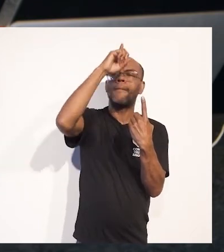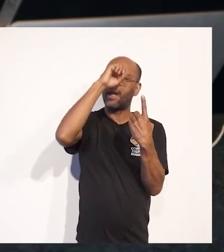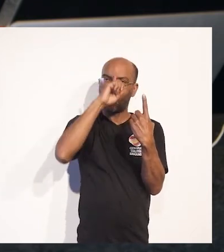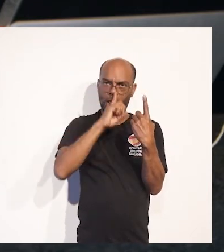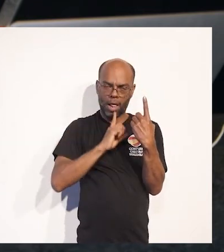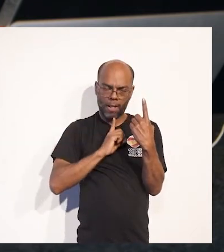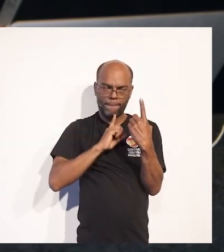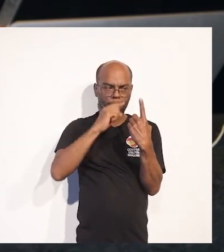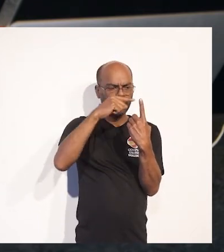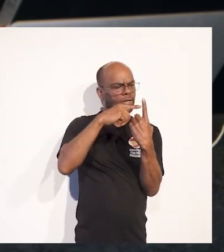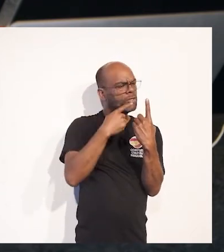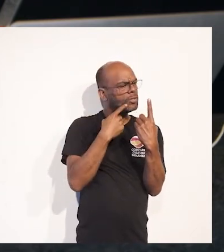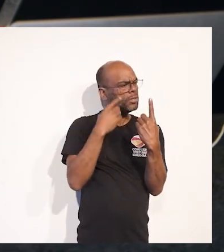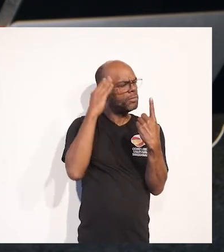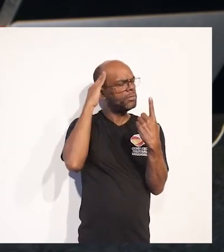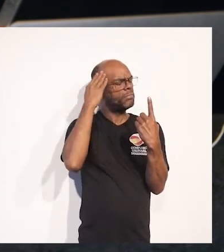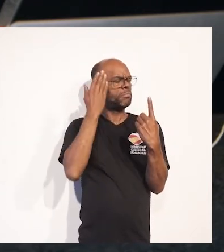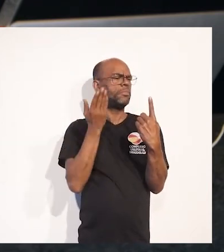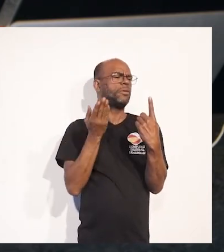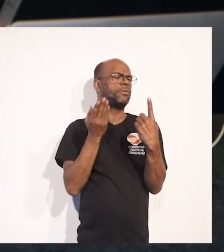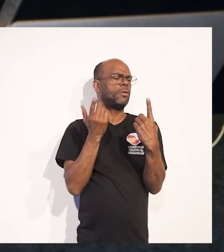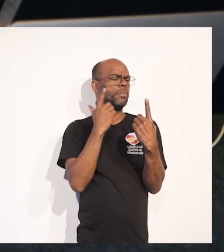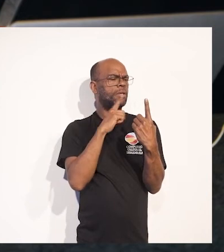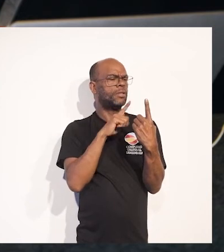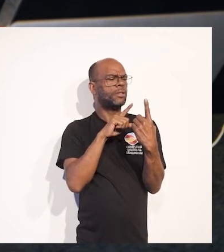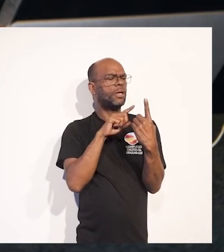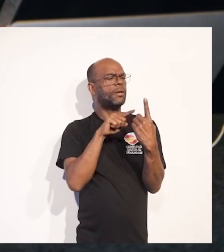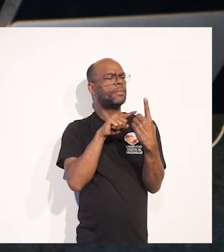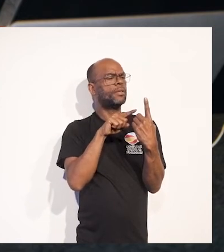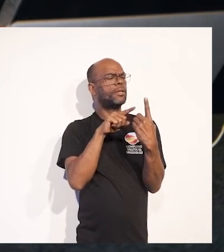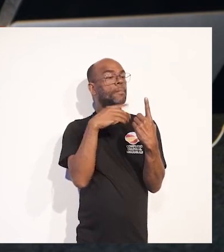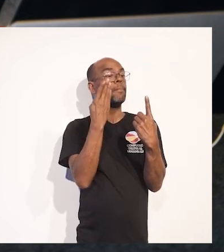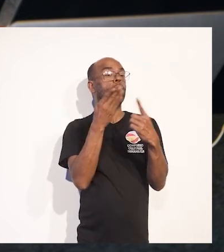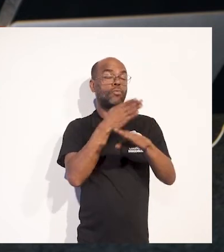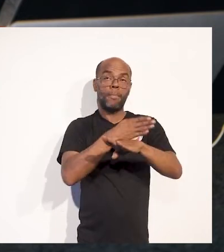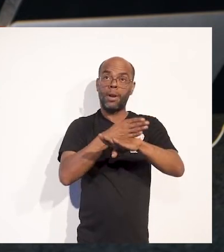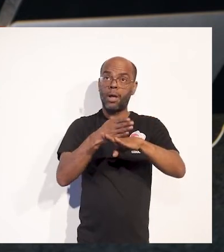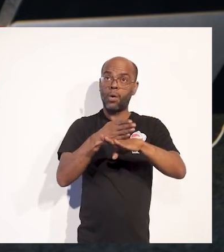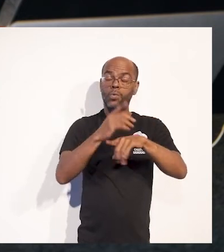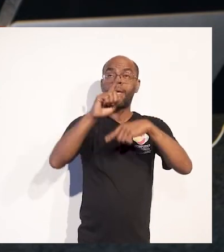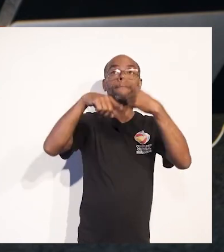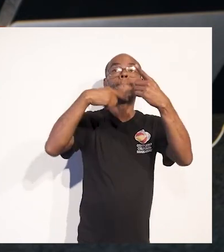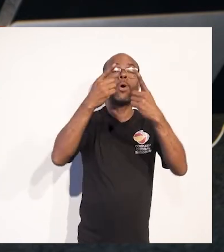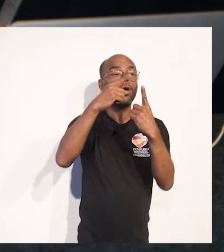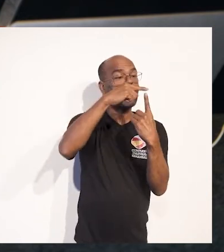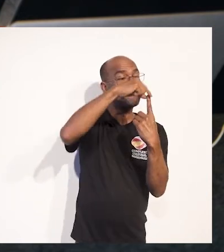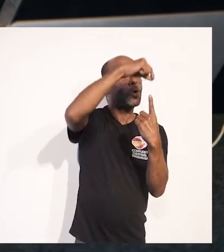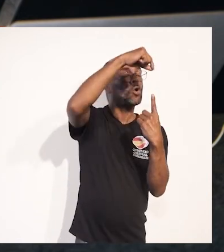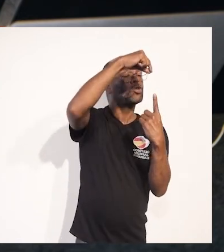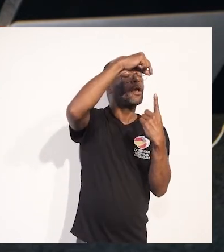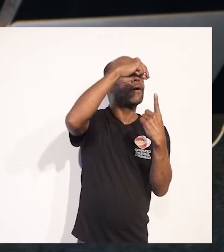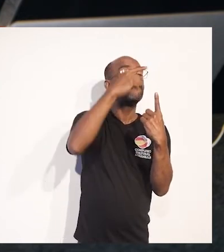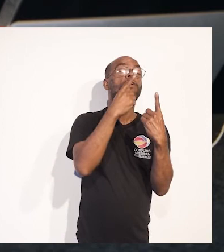amarela. A gente não percebe muito branco. E depois ela vai ficando vermelha, bem nas